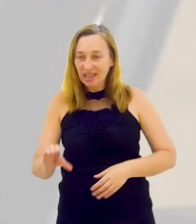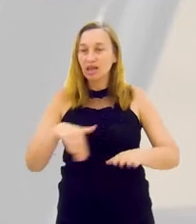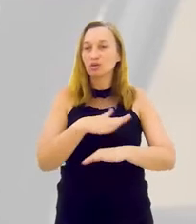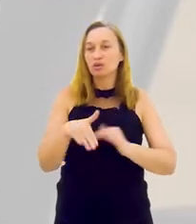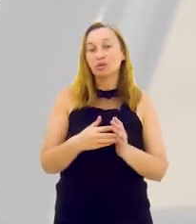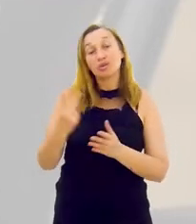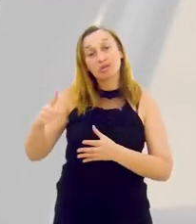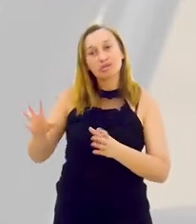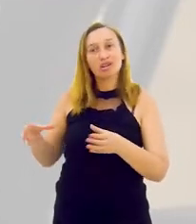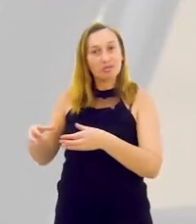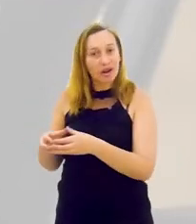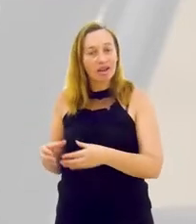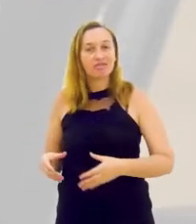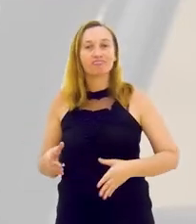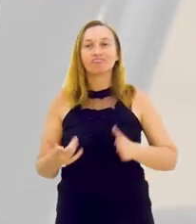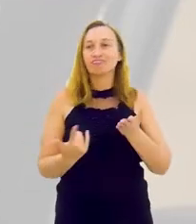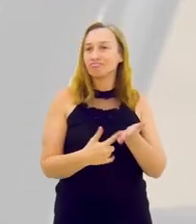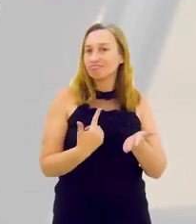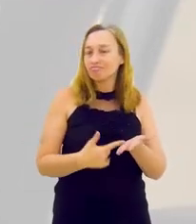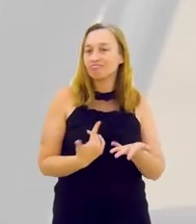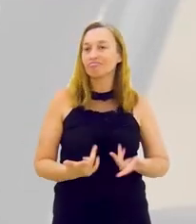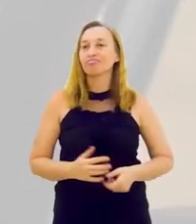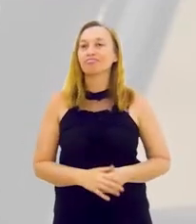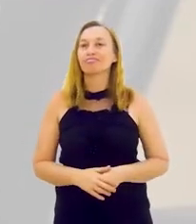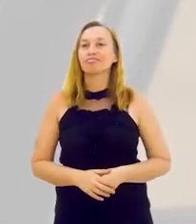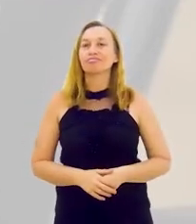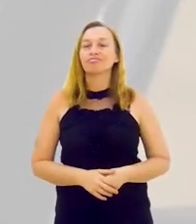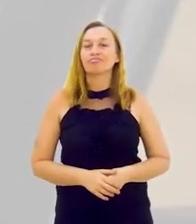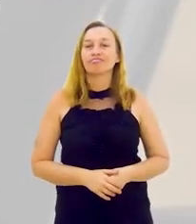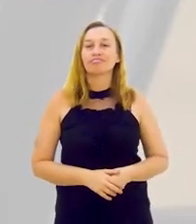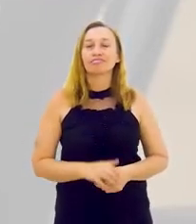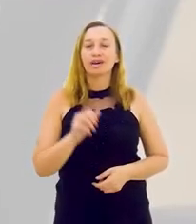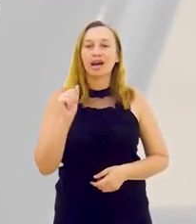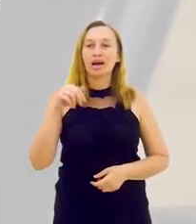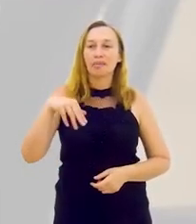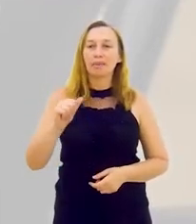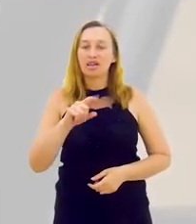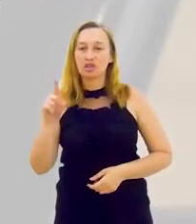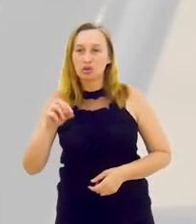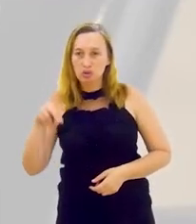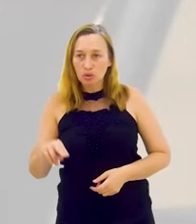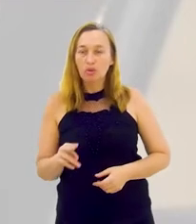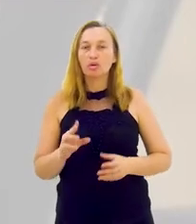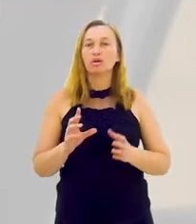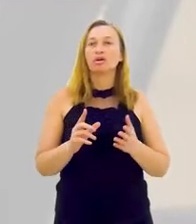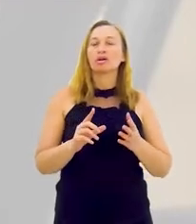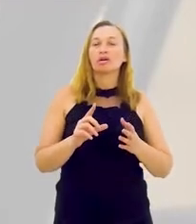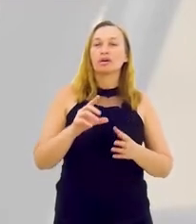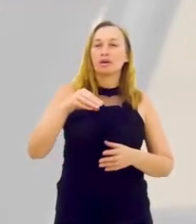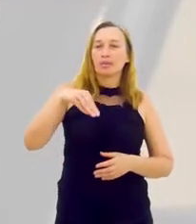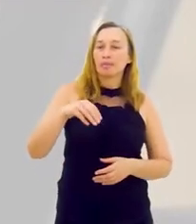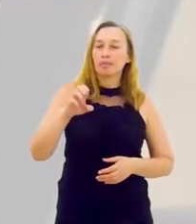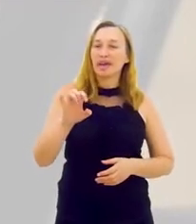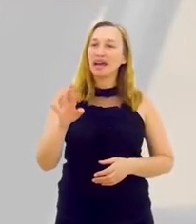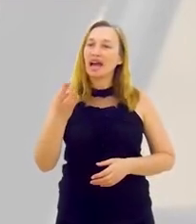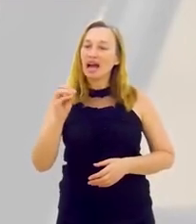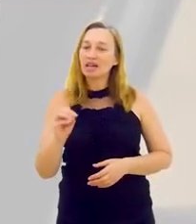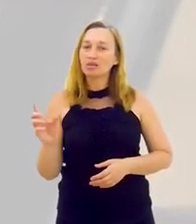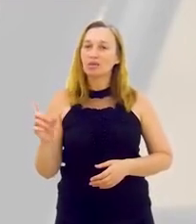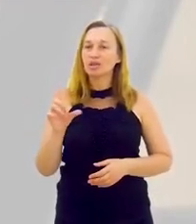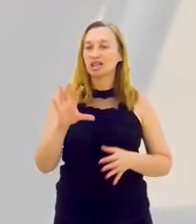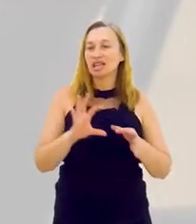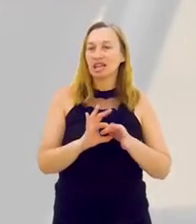toda a sua equipe. E esse livro eles disponibilizaram na Amazon, no Mercado Livre, nas